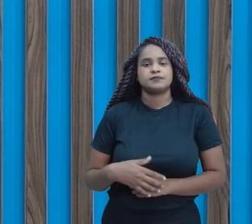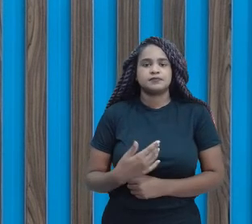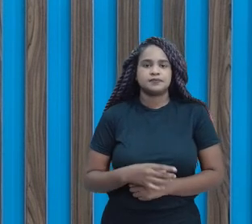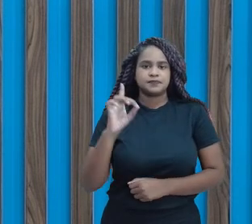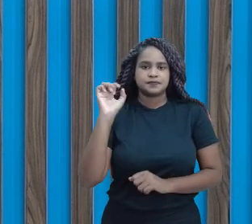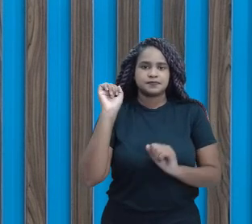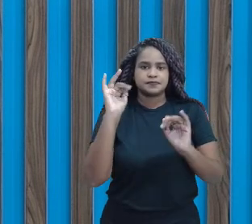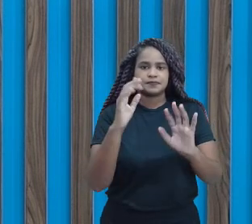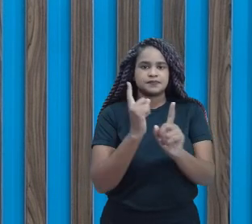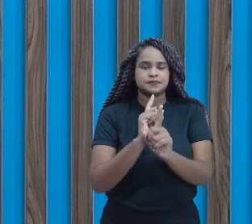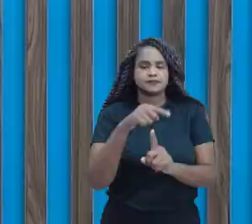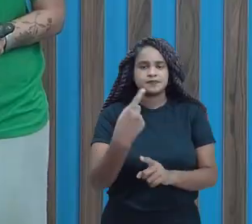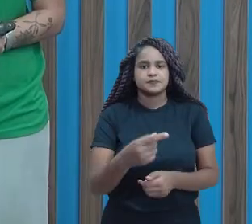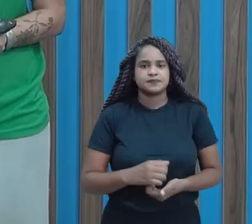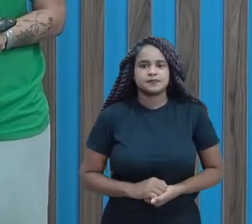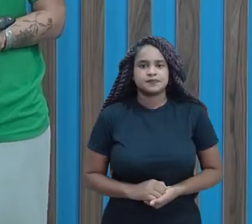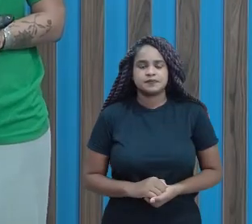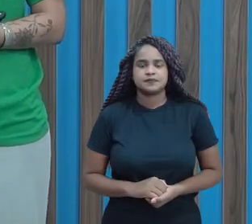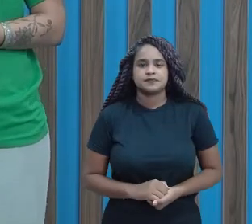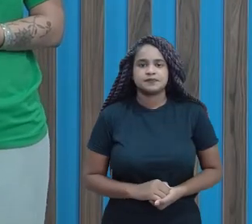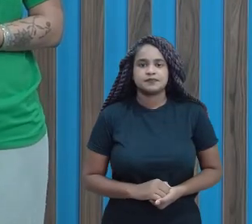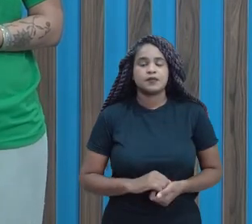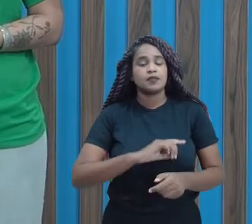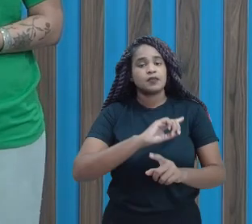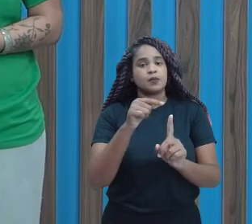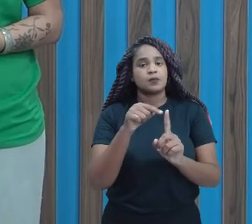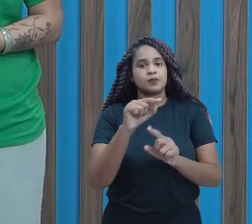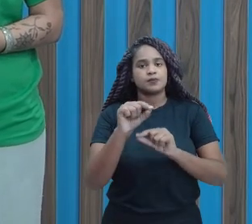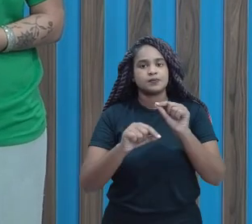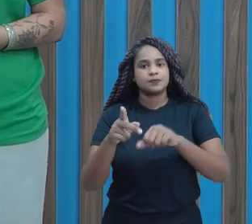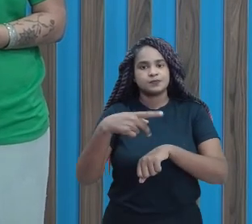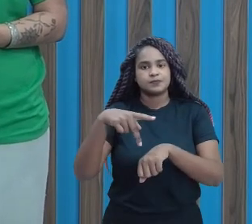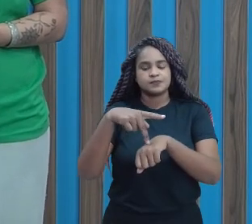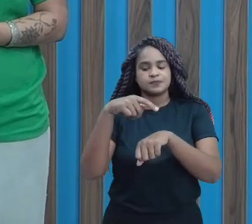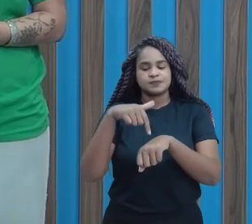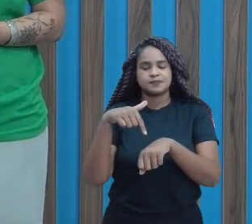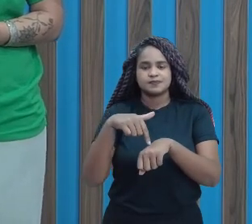hora, a gente se vê. Para que a gente tenha um país